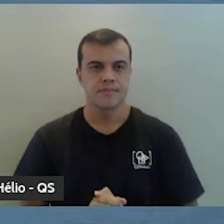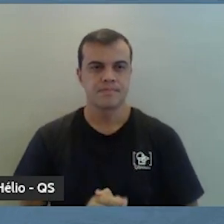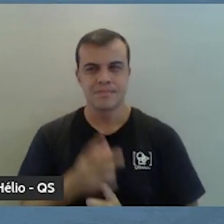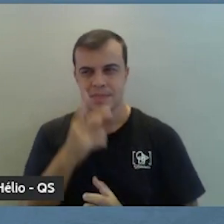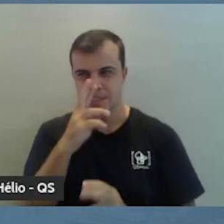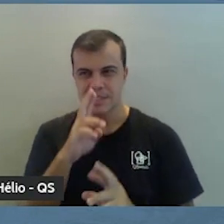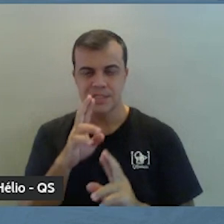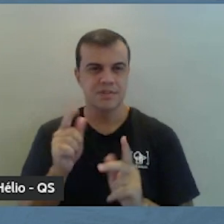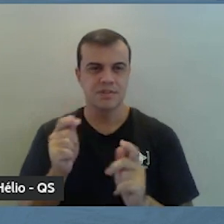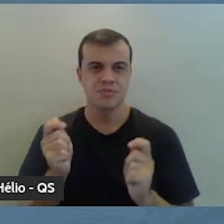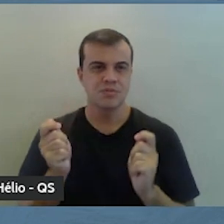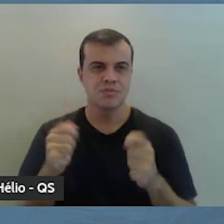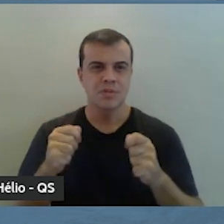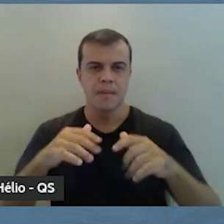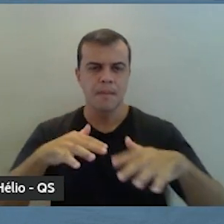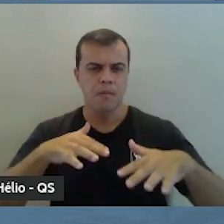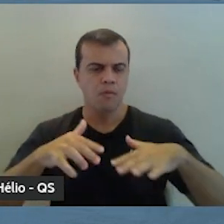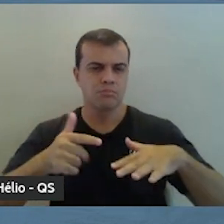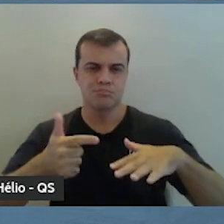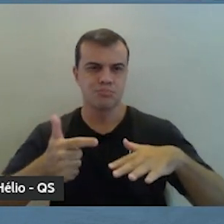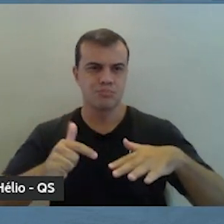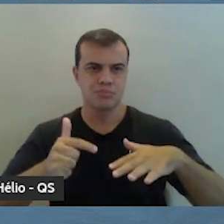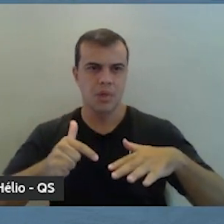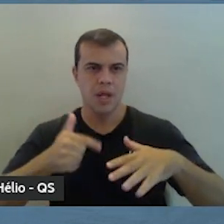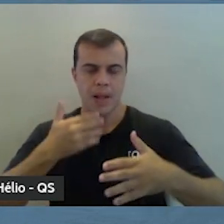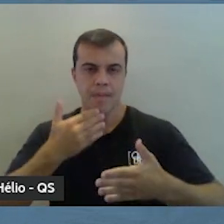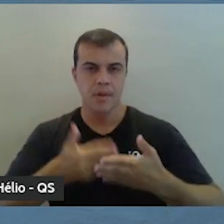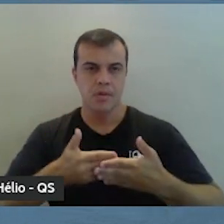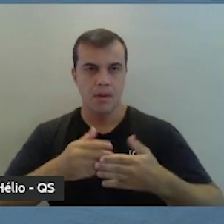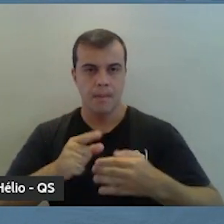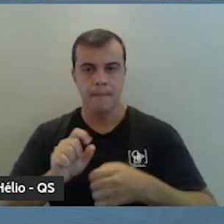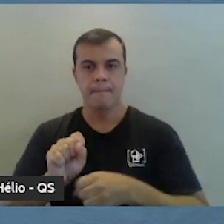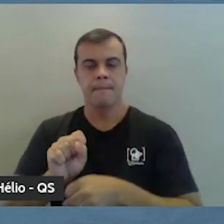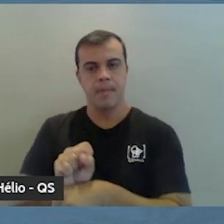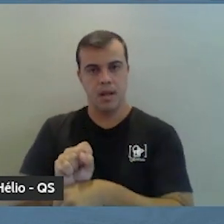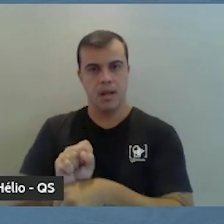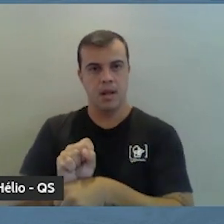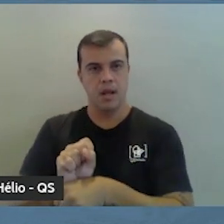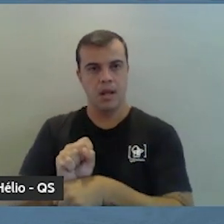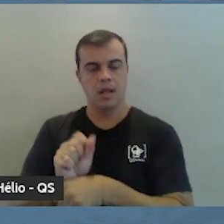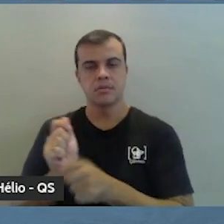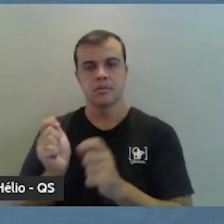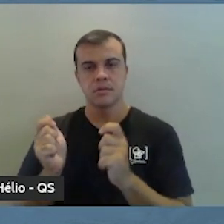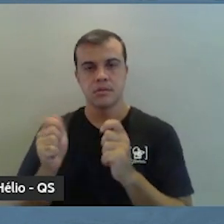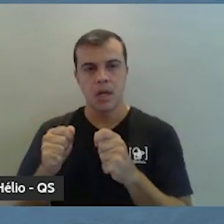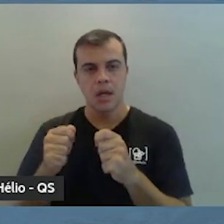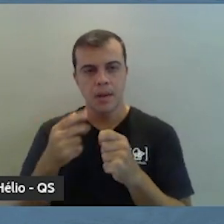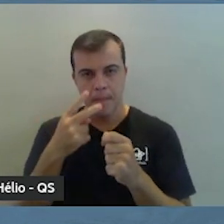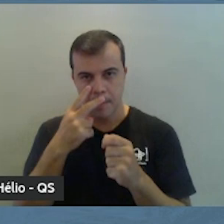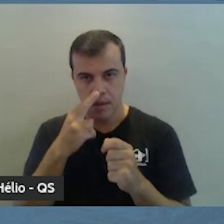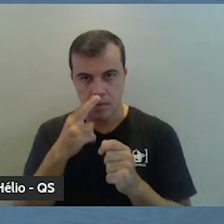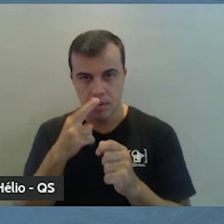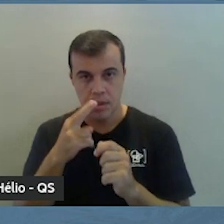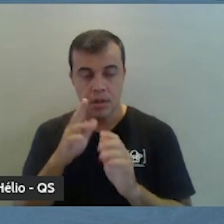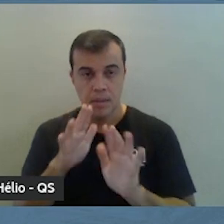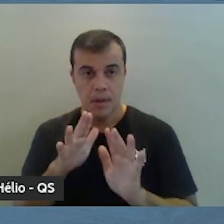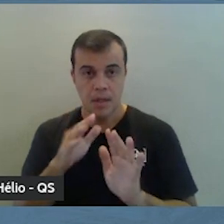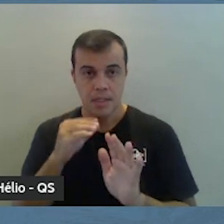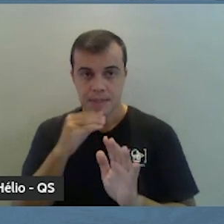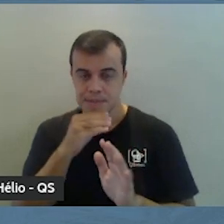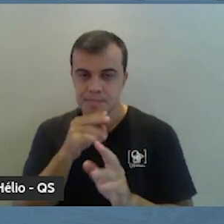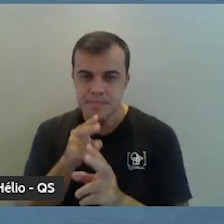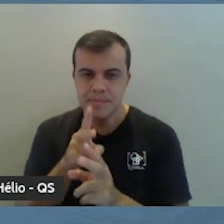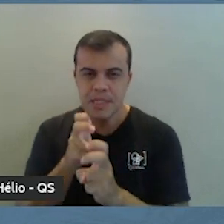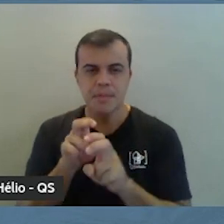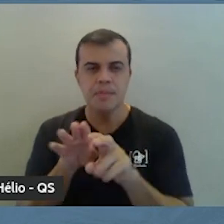ele não dá um movimento absurdo, ele consegue parar a composição. Mas a gente